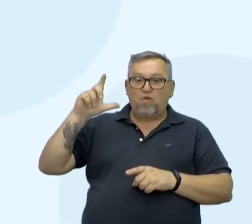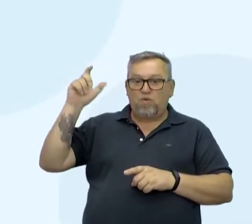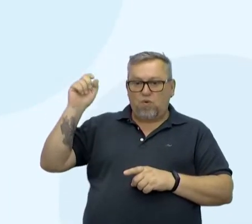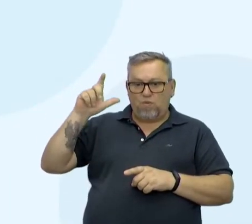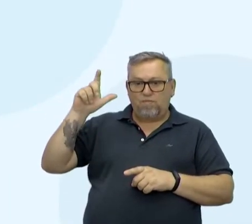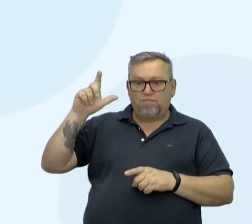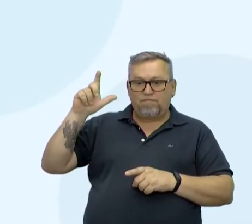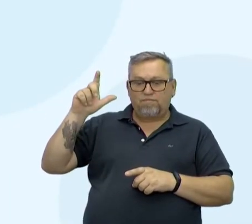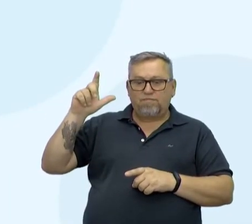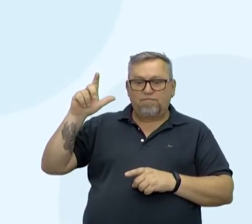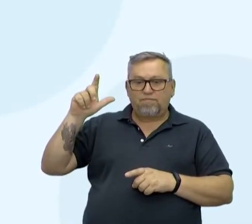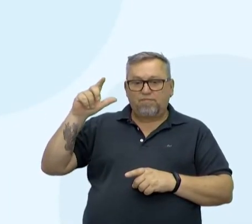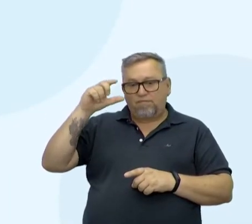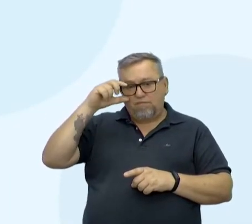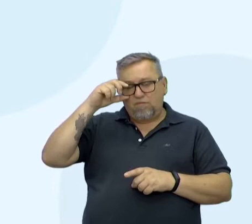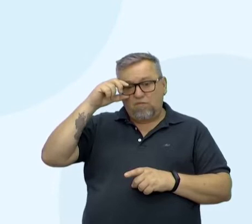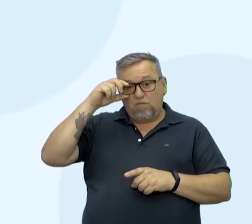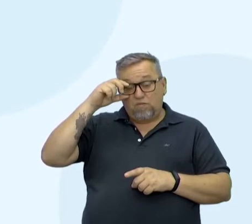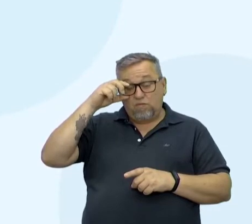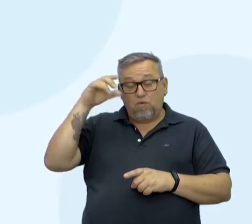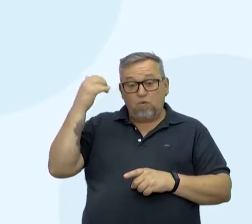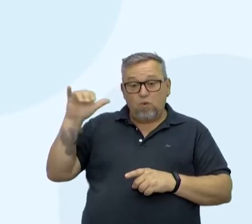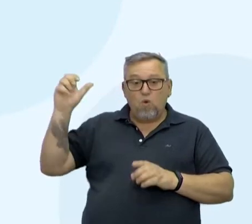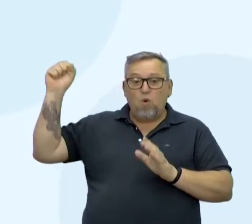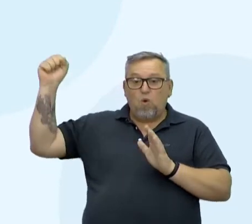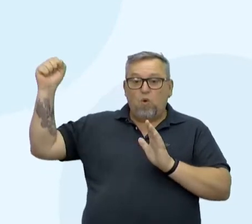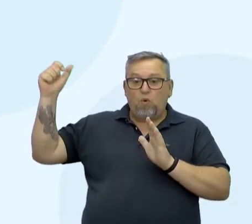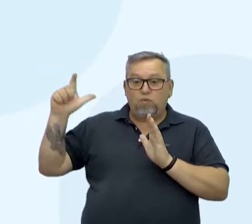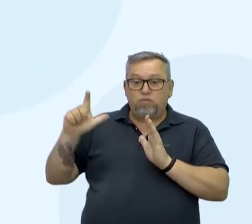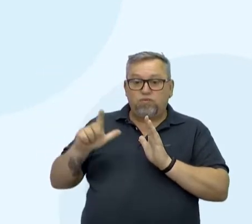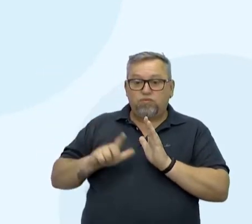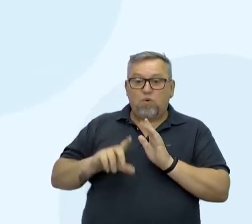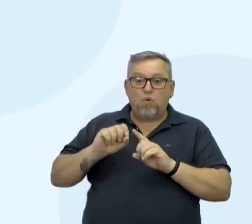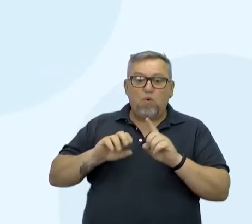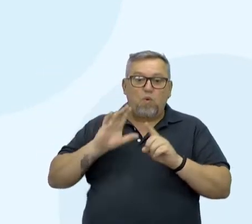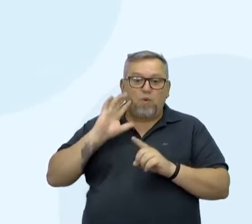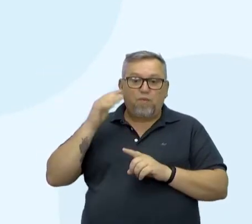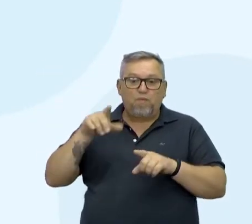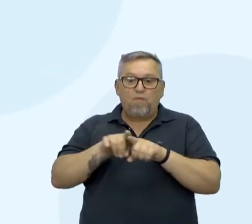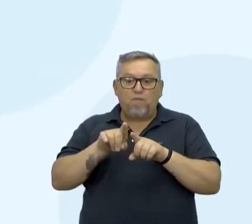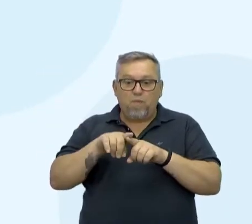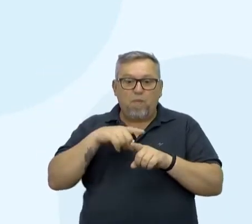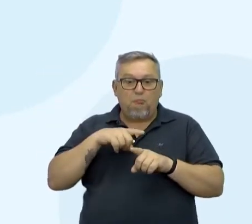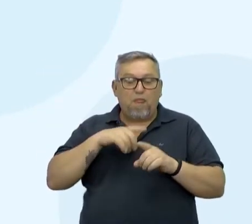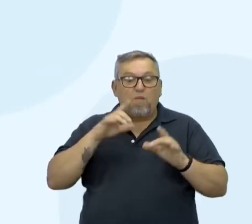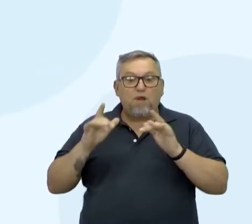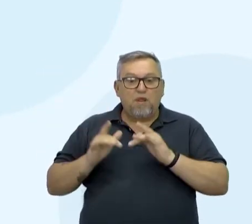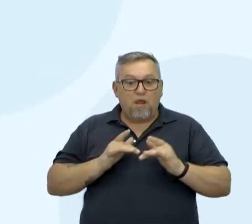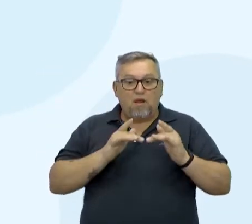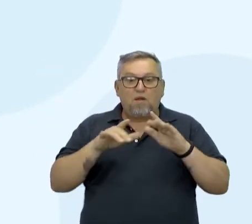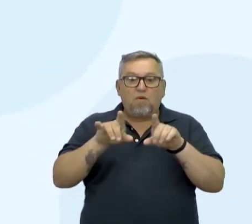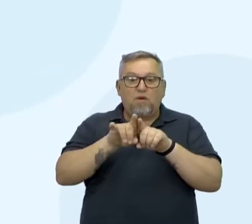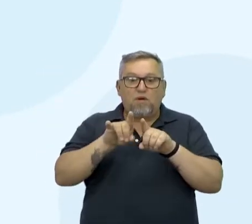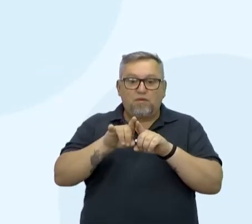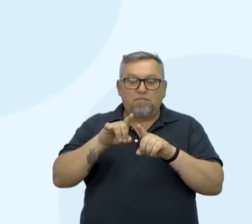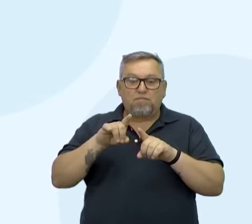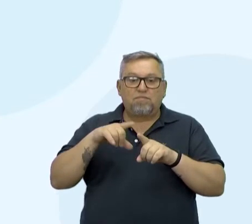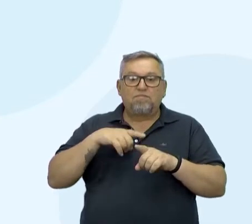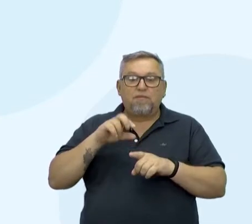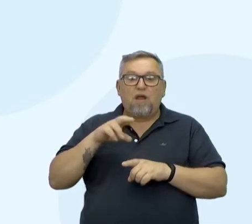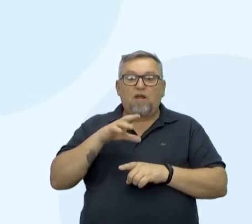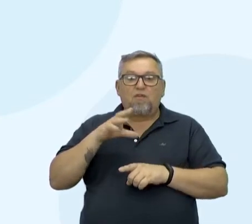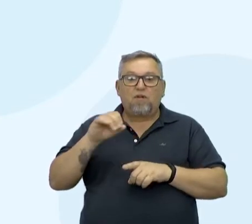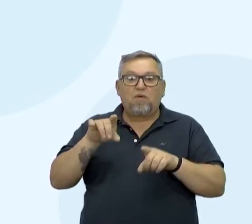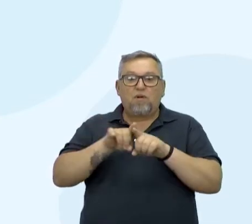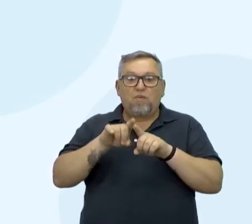emitindo radiação, energia, certo? E aí acontece, essa radiação tem uma interação. Até a radiação, né,